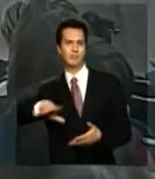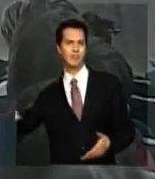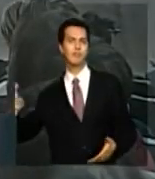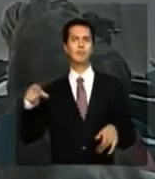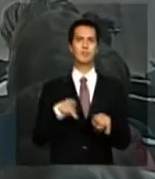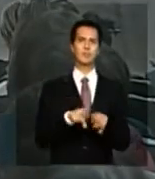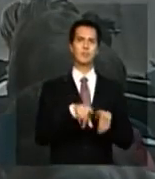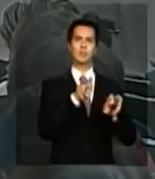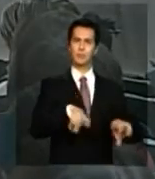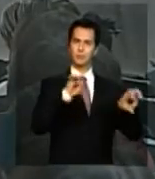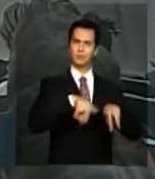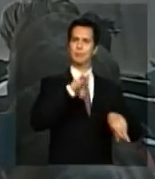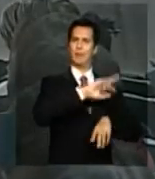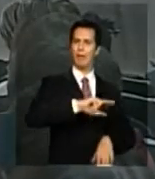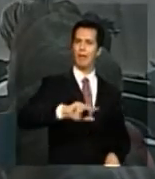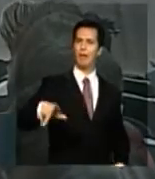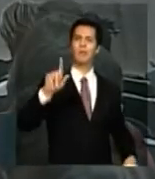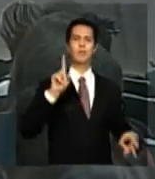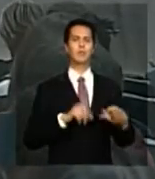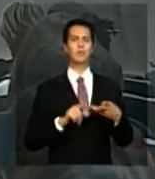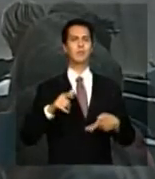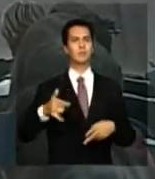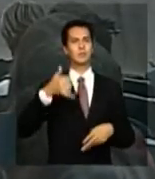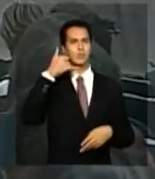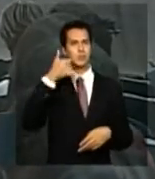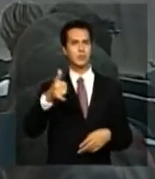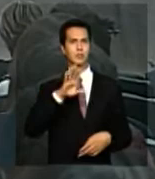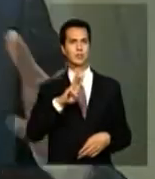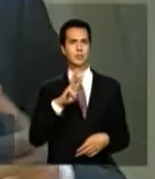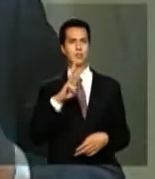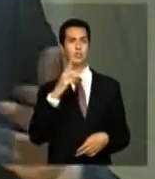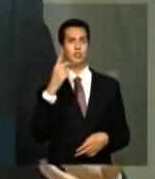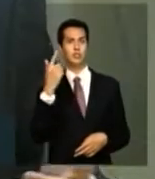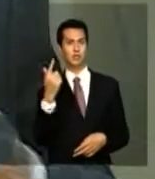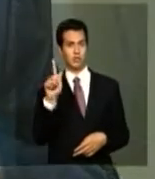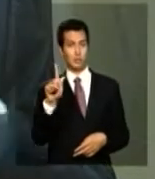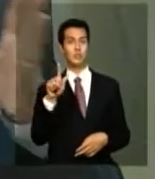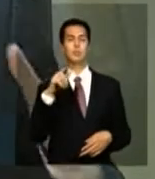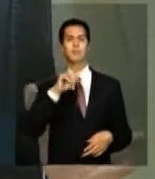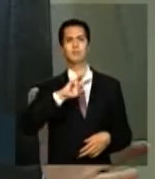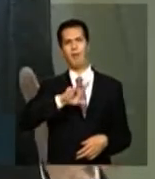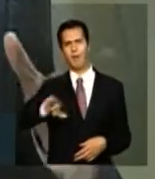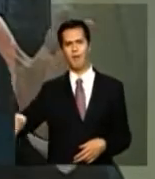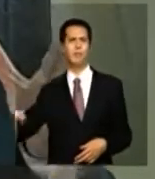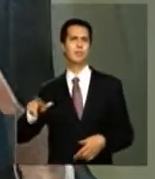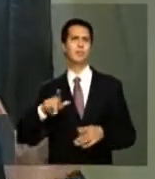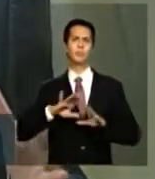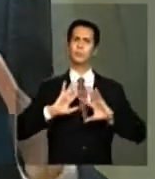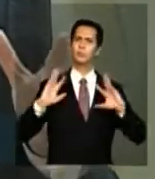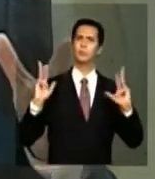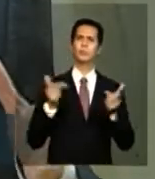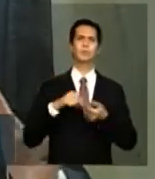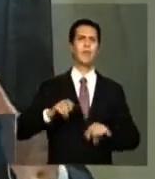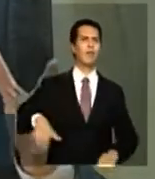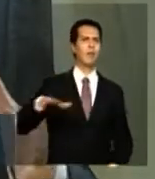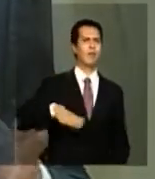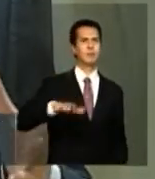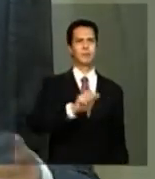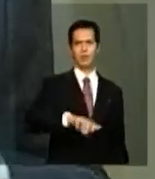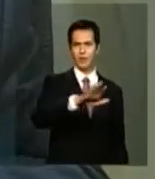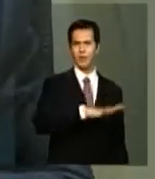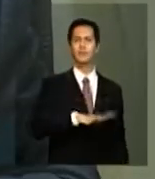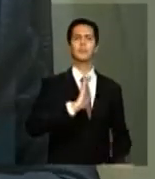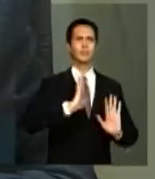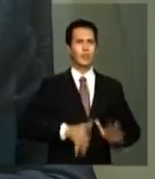eh comunicações a 3G móveis já falei etc Então são vários setores que já